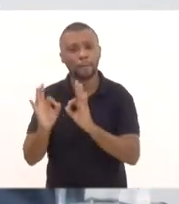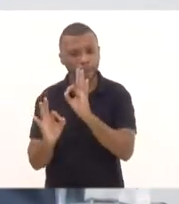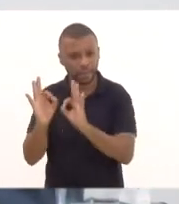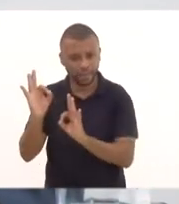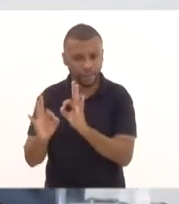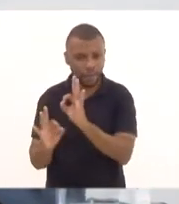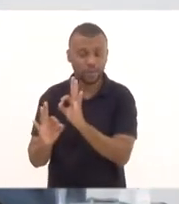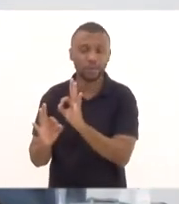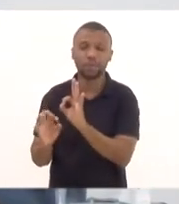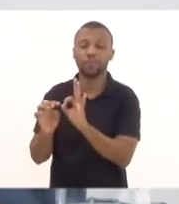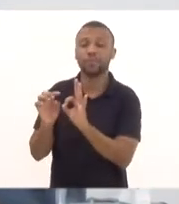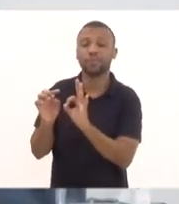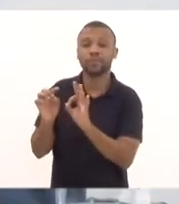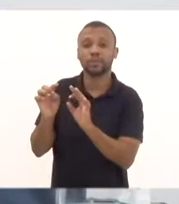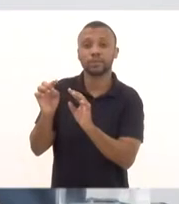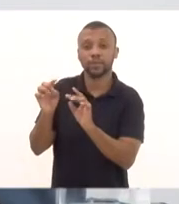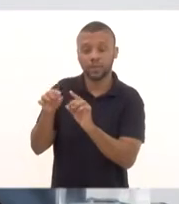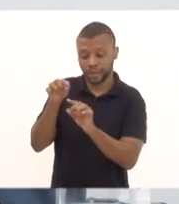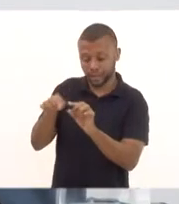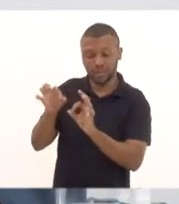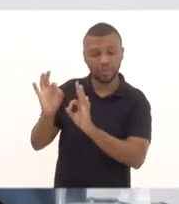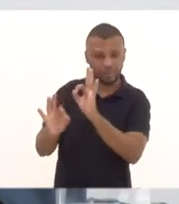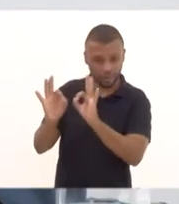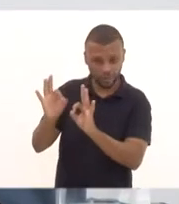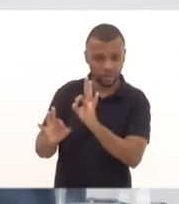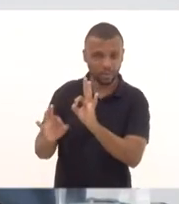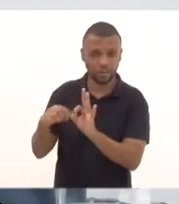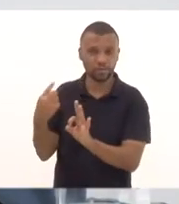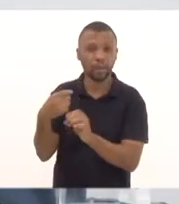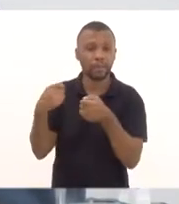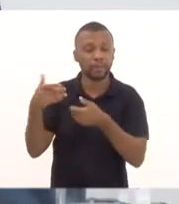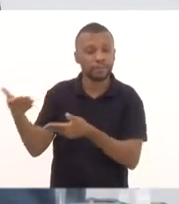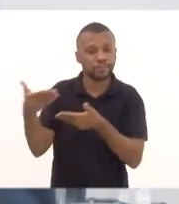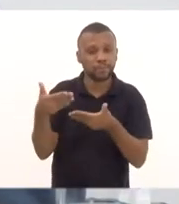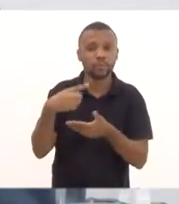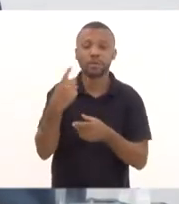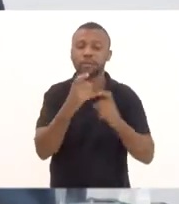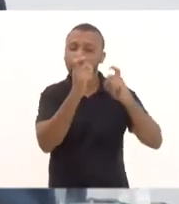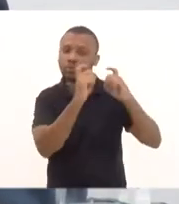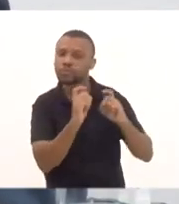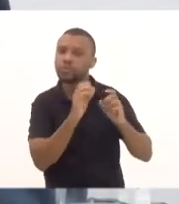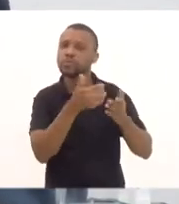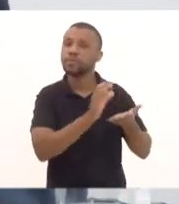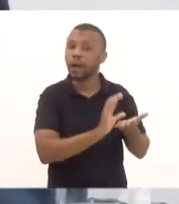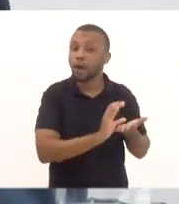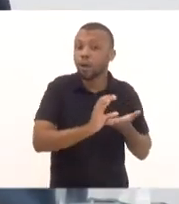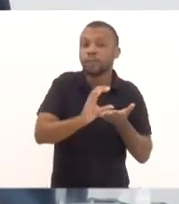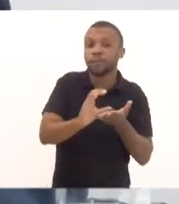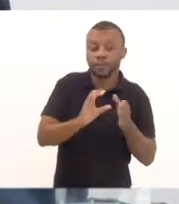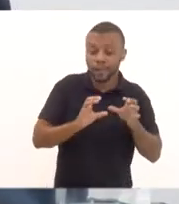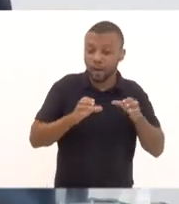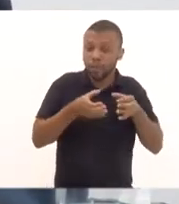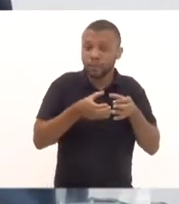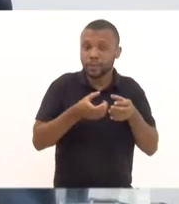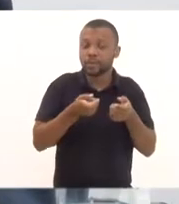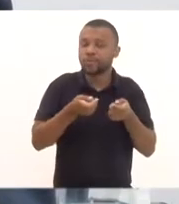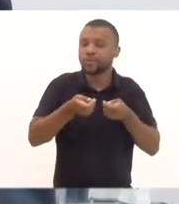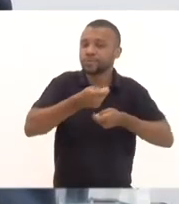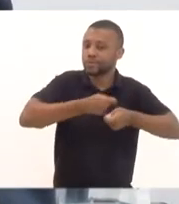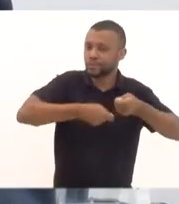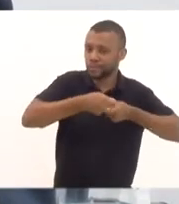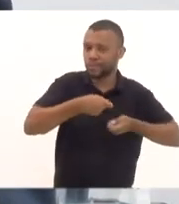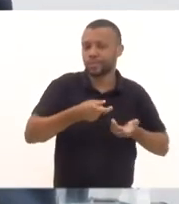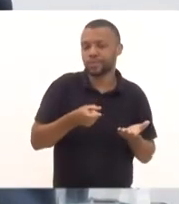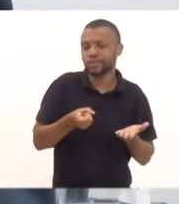ir também a gente já tá fazendo isso certa maneira na subcomissão criada na comissão de tributação mas aqui um foco específico qual é qual é a